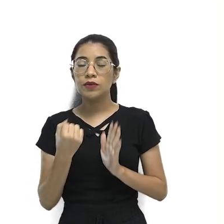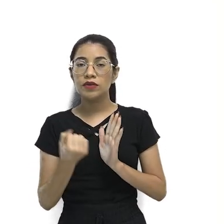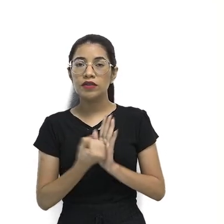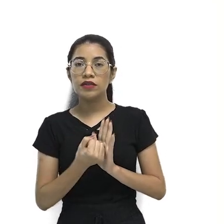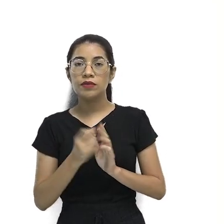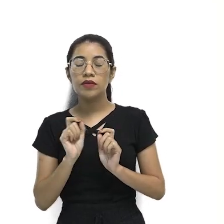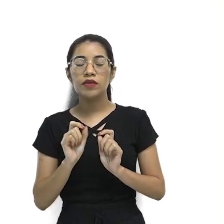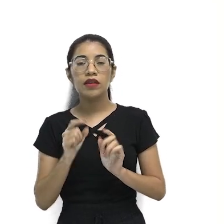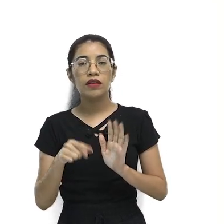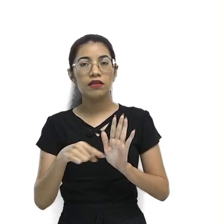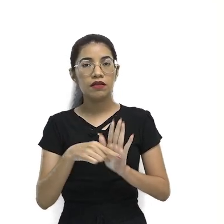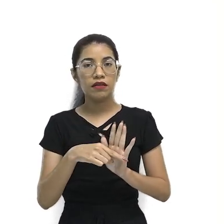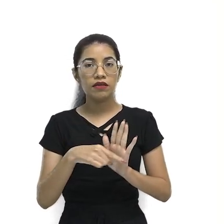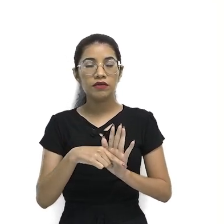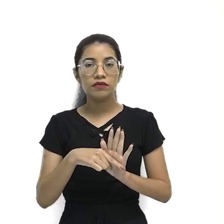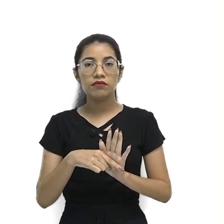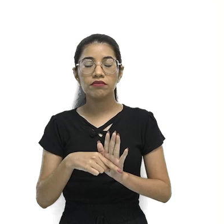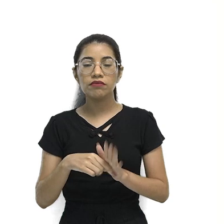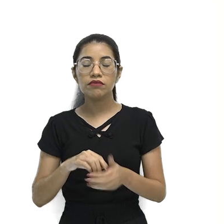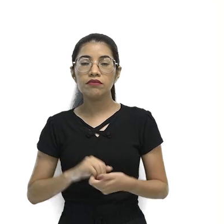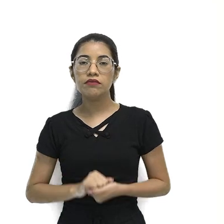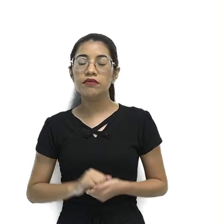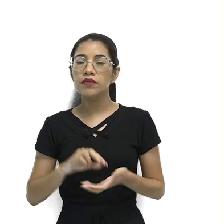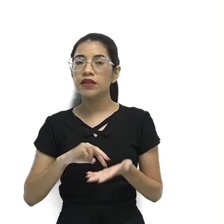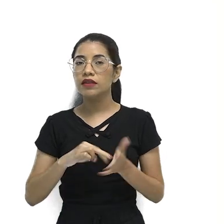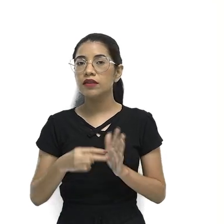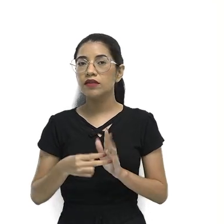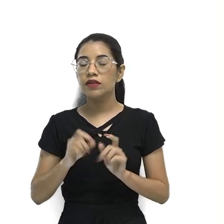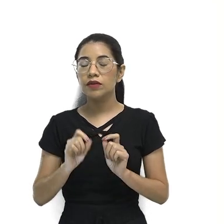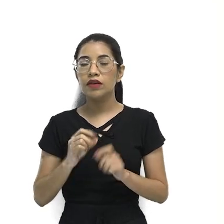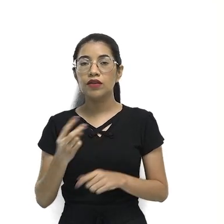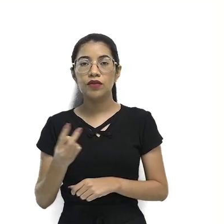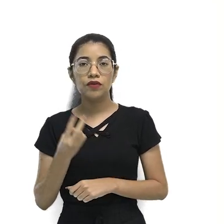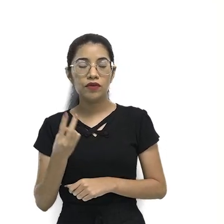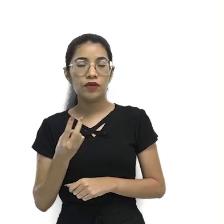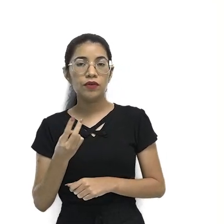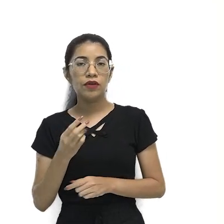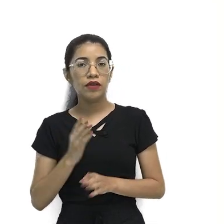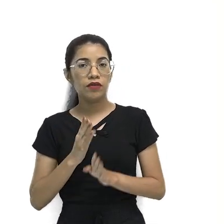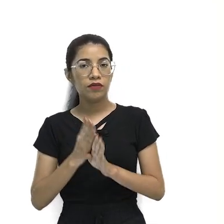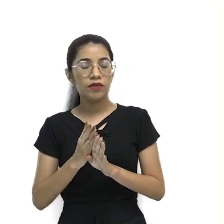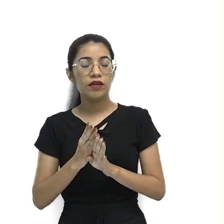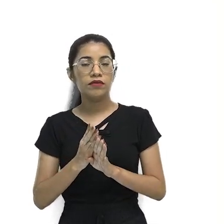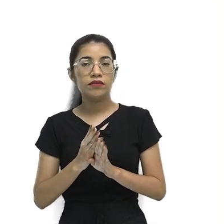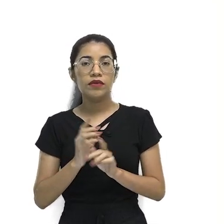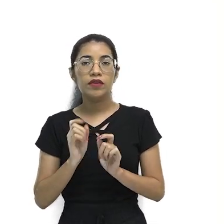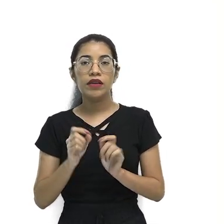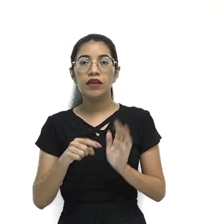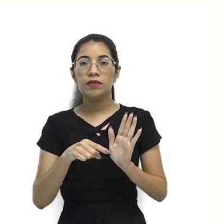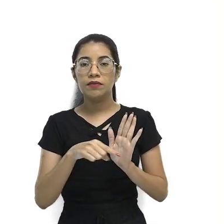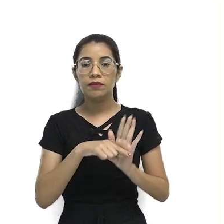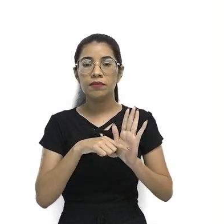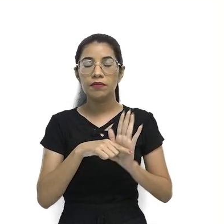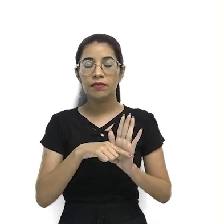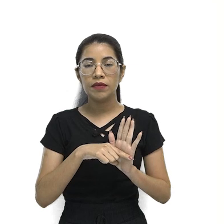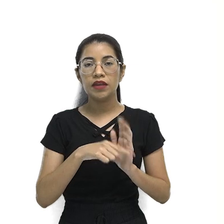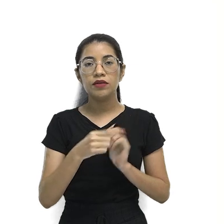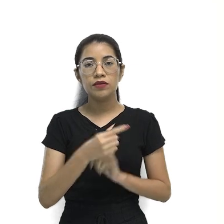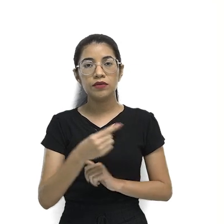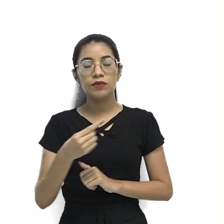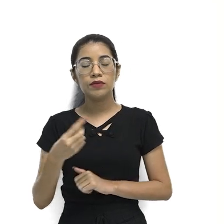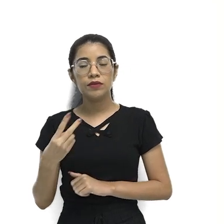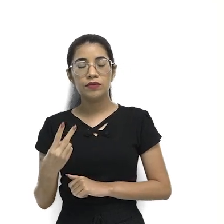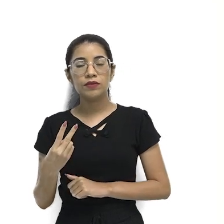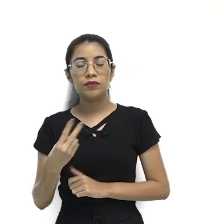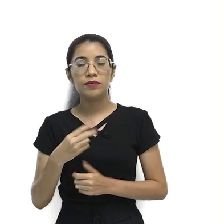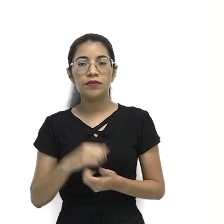sinal negativo, veja. Então significa que o meu resultado aqui será um resultado negativo, tá? E isso é